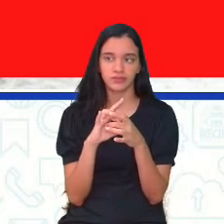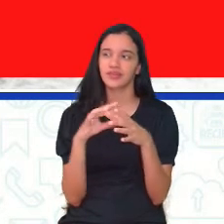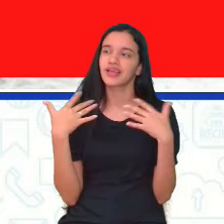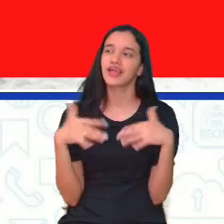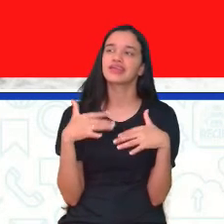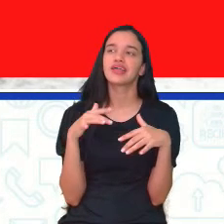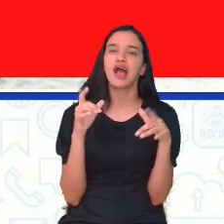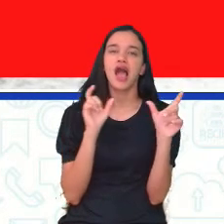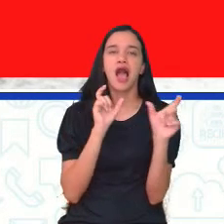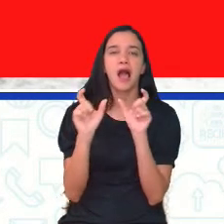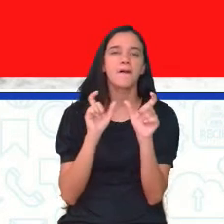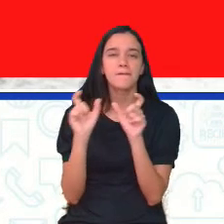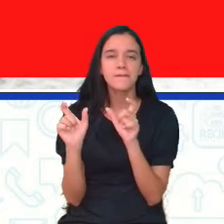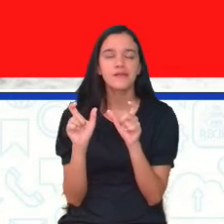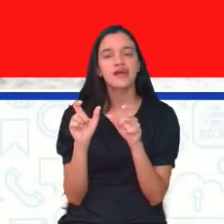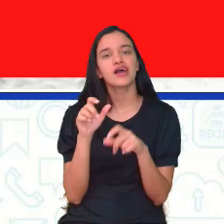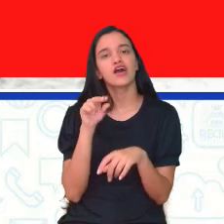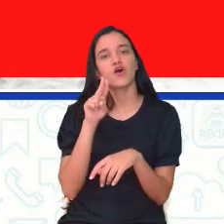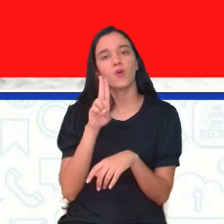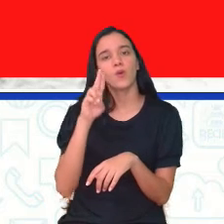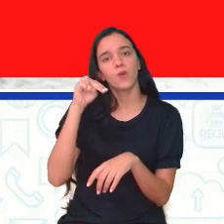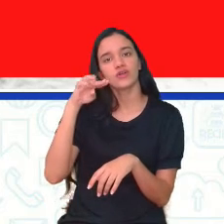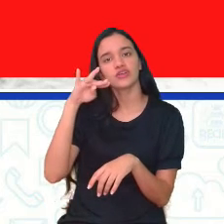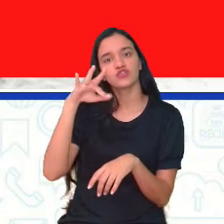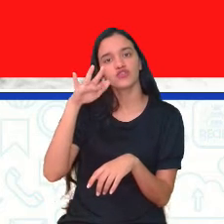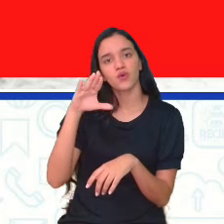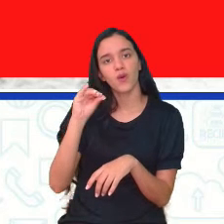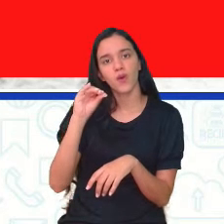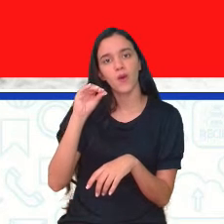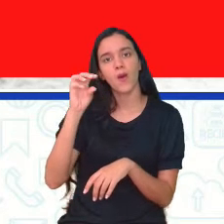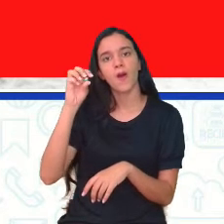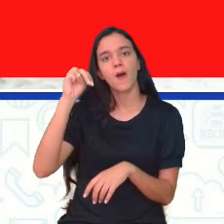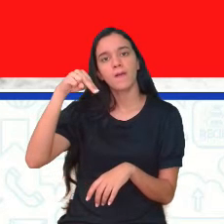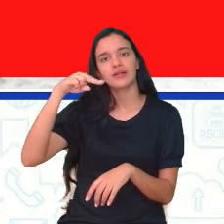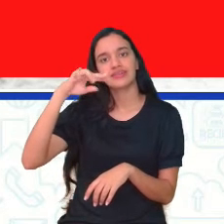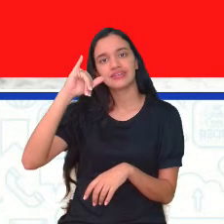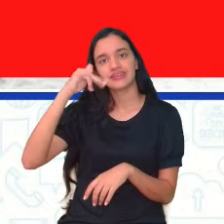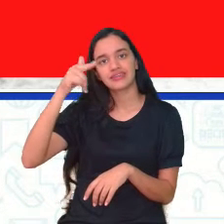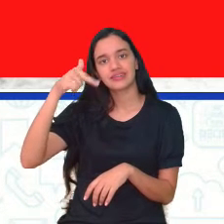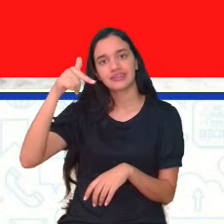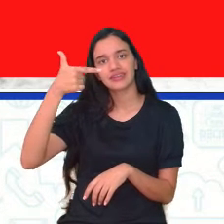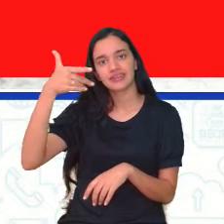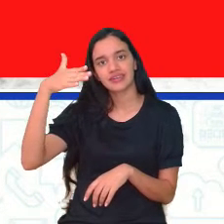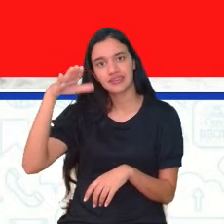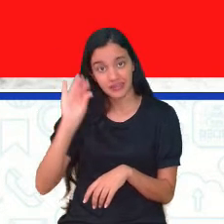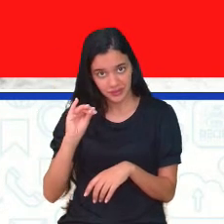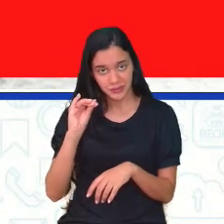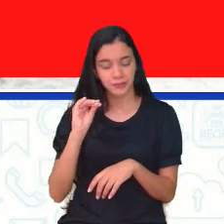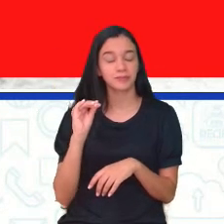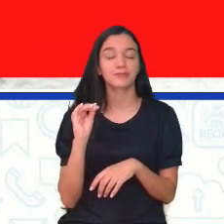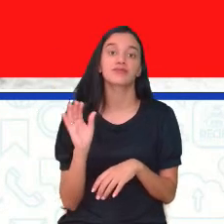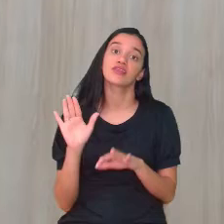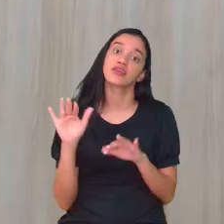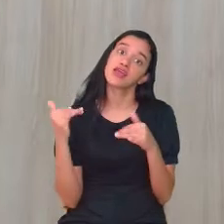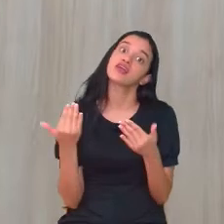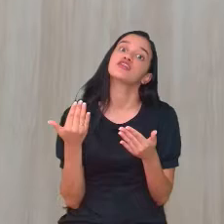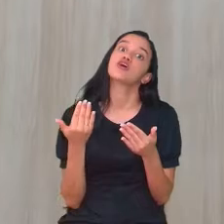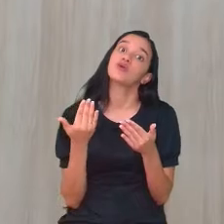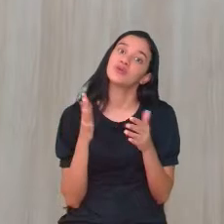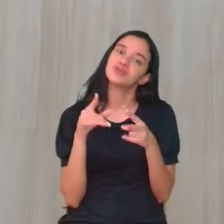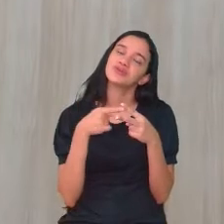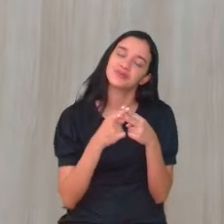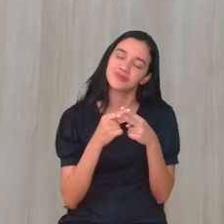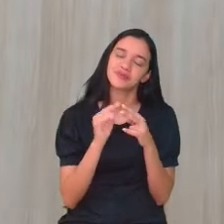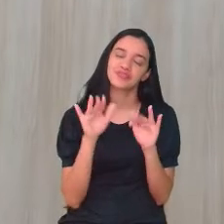a palavra não saiu. Uniformização. Isso, quase, ó, mas quem sabe faz ao vivo, né? Então, isso se corrige ao